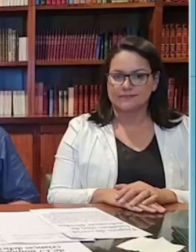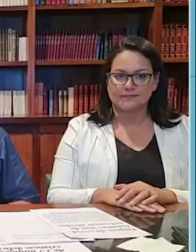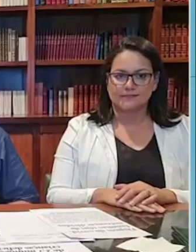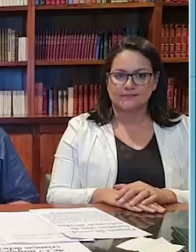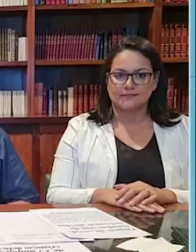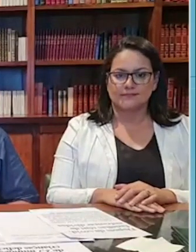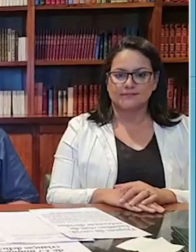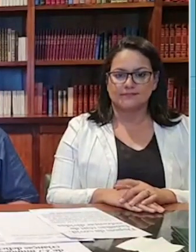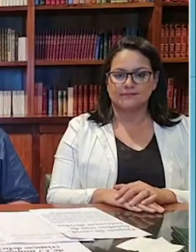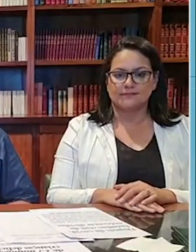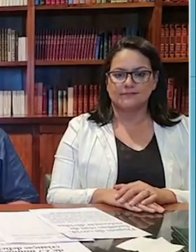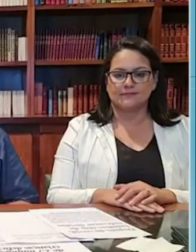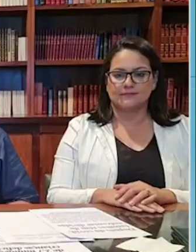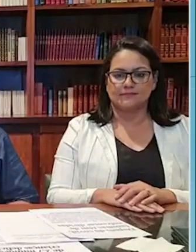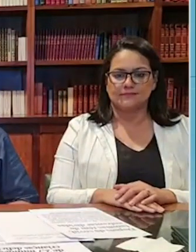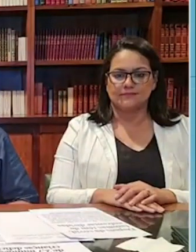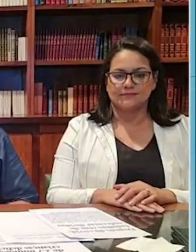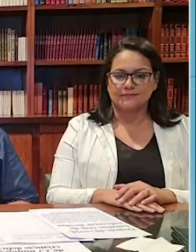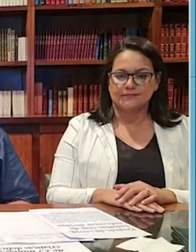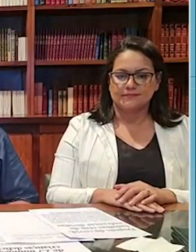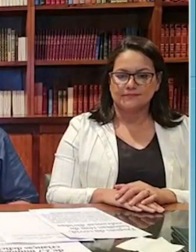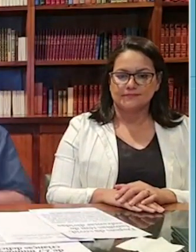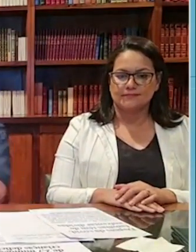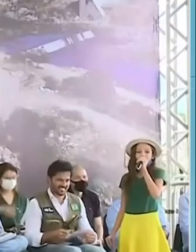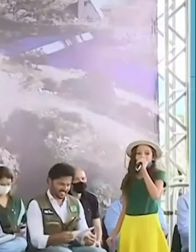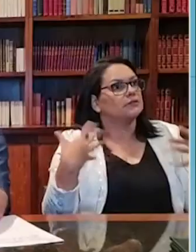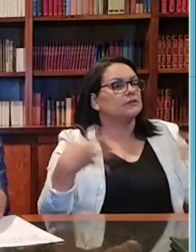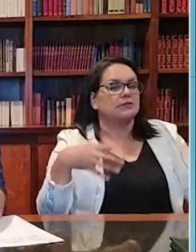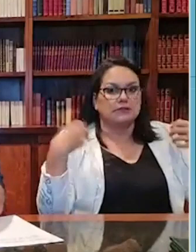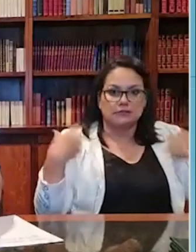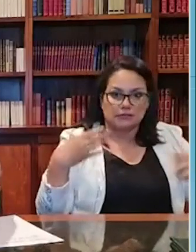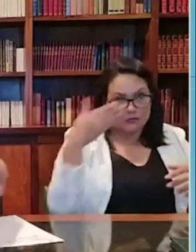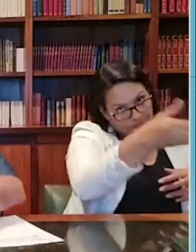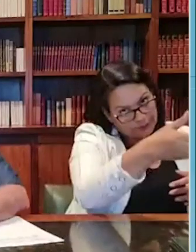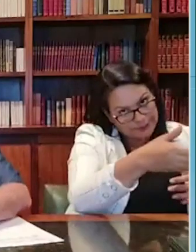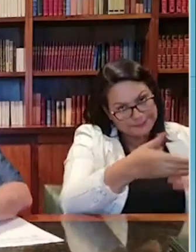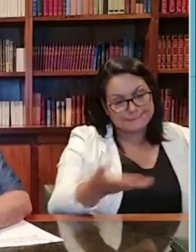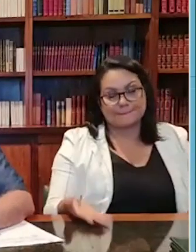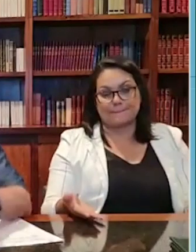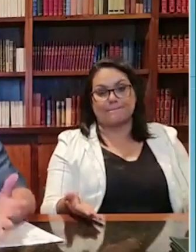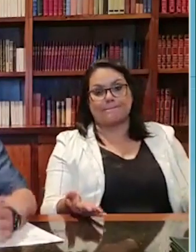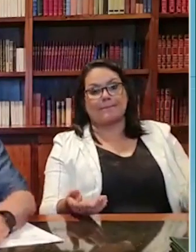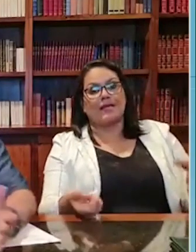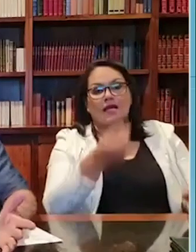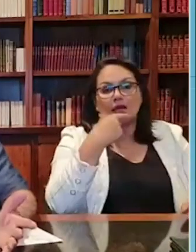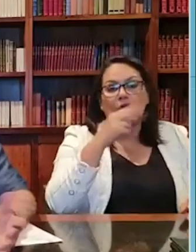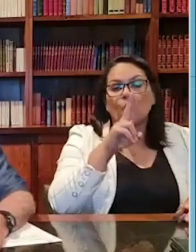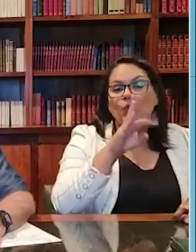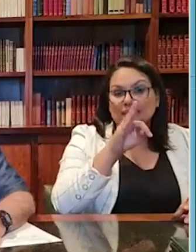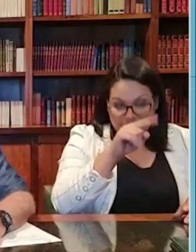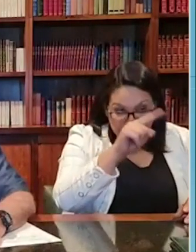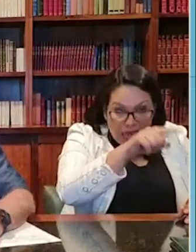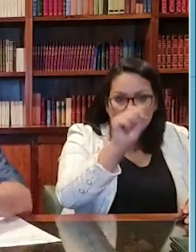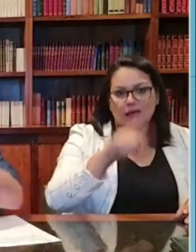promover a desinformação a respeito das urnas e do processo eleitoral, adotando um padrão de comportamento que já foi visto em